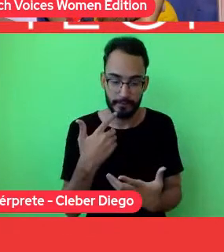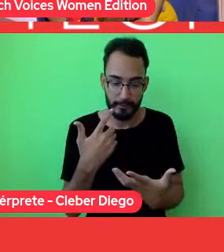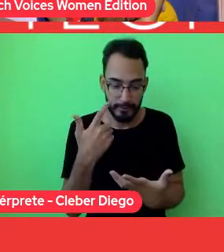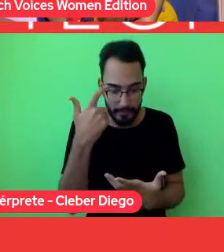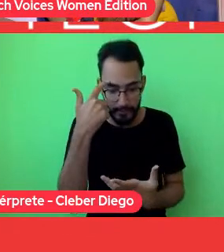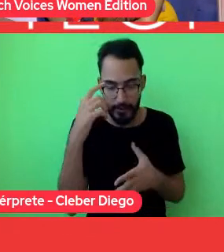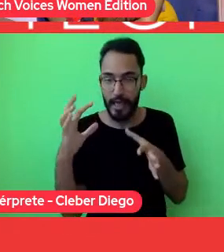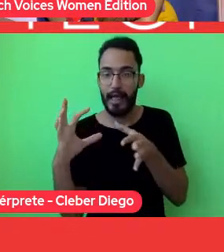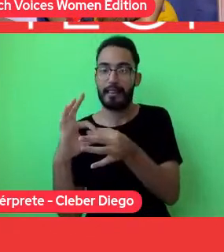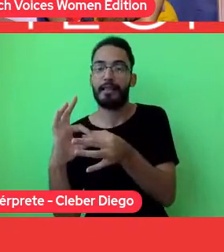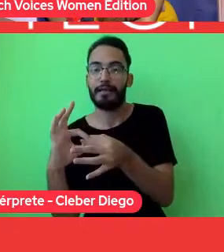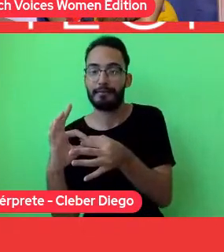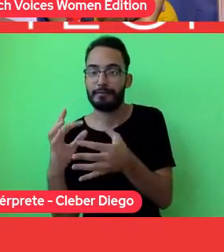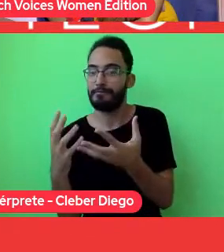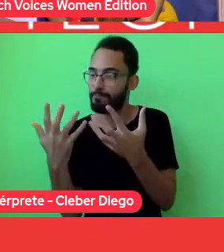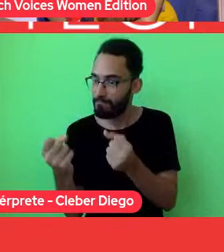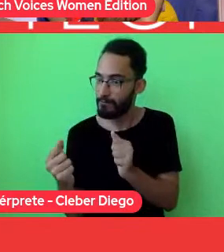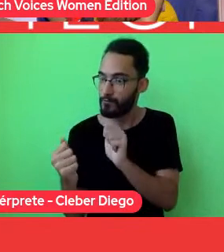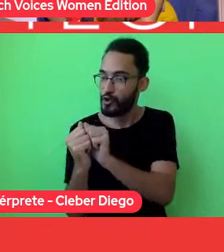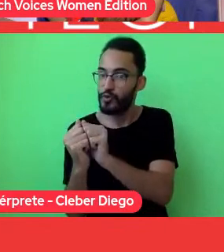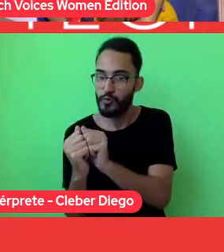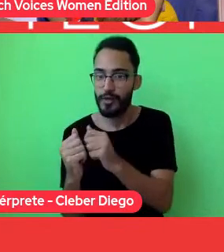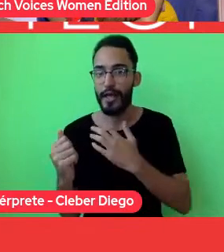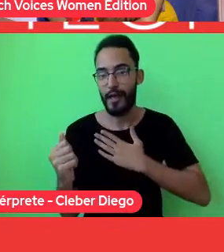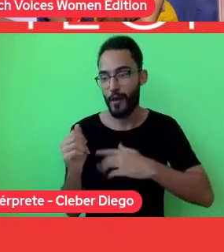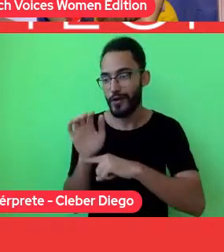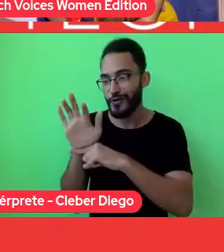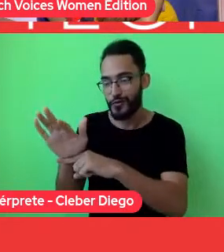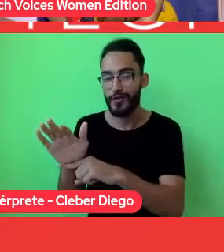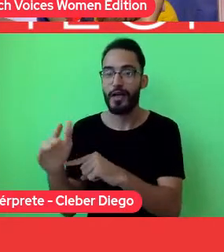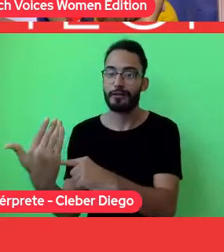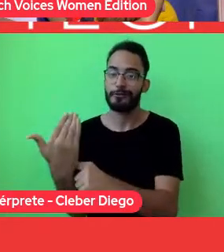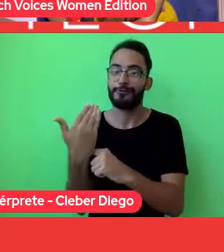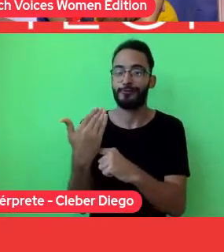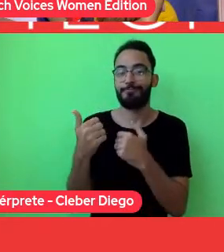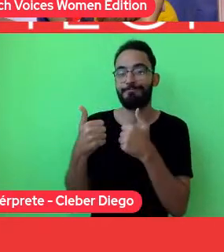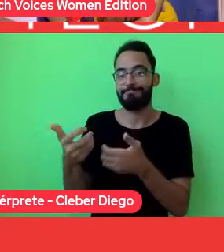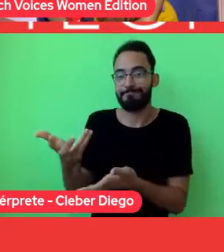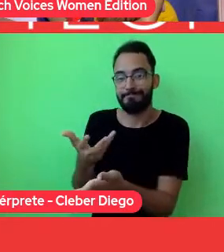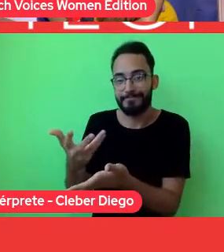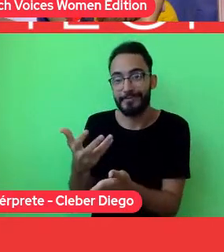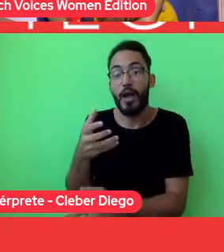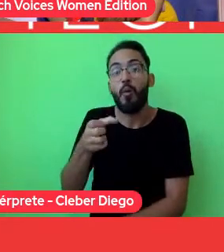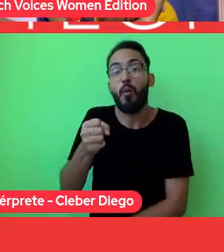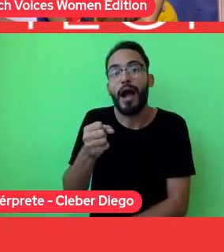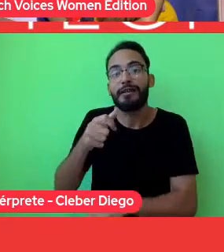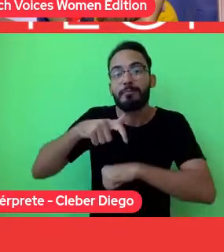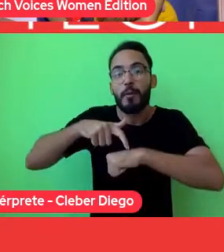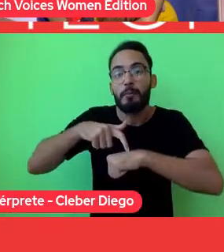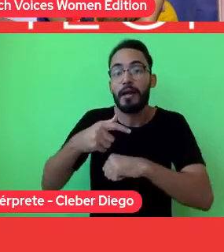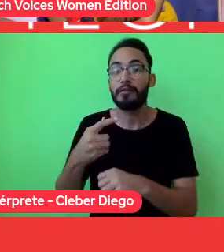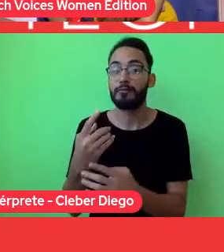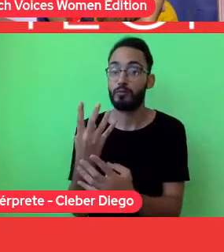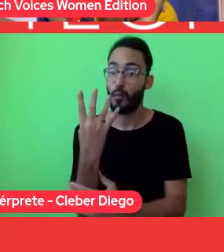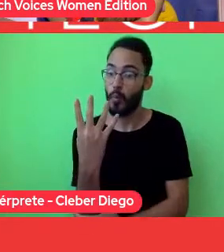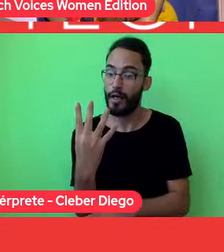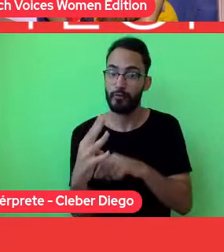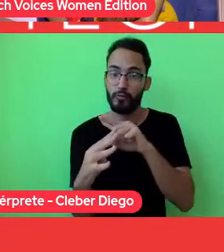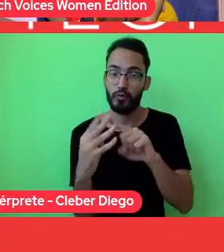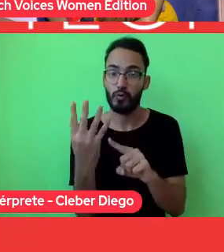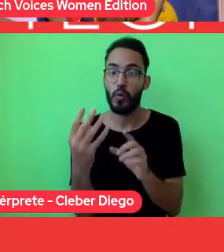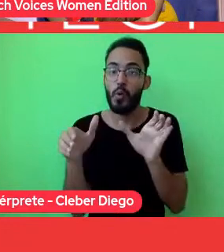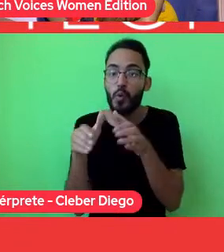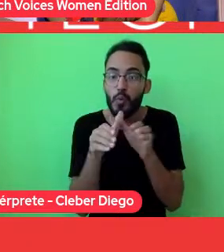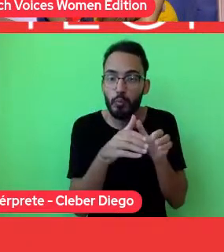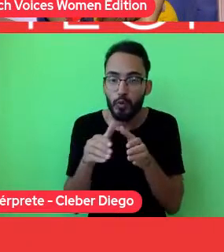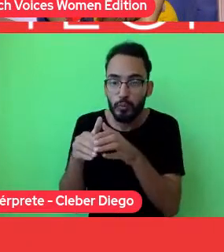aliado. Né? E eu falei: ó, vamos junto, que eu vou ajudar também. Né? Então, a gente criou na White, naquele momento, 4 grupos de afinidade, né?